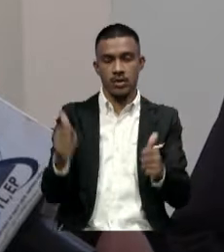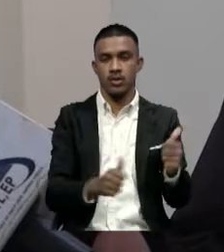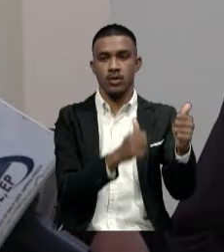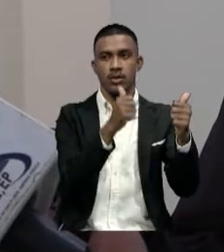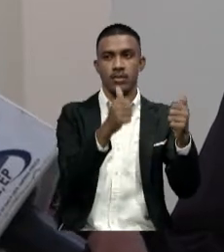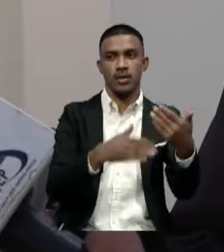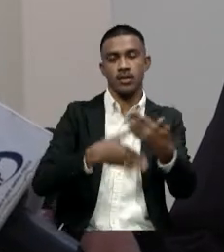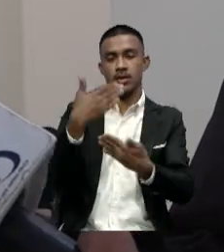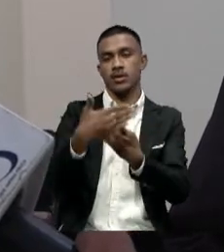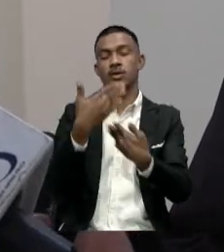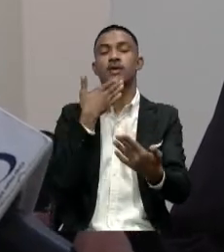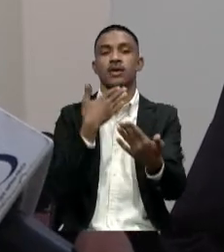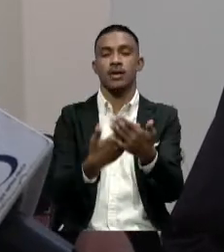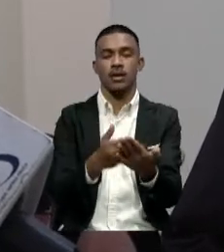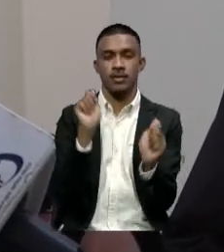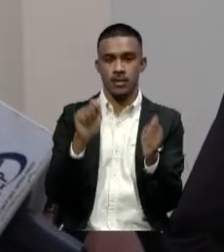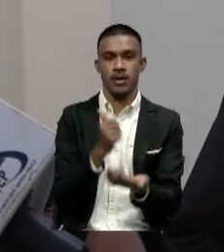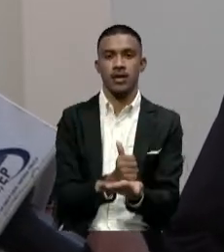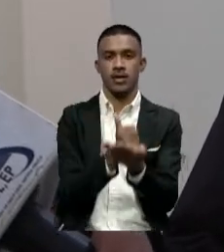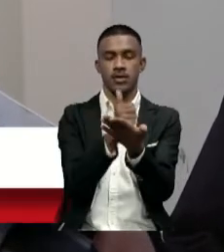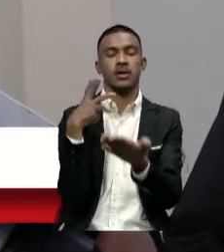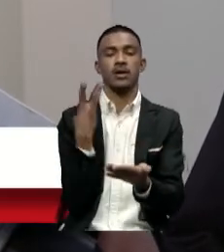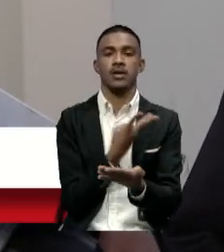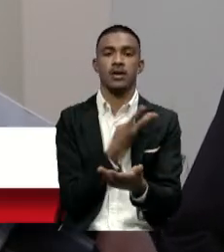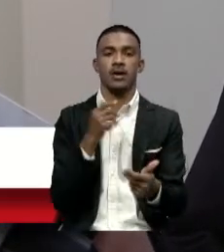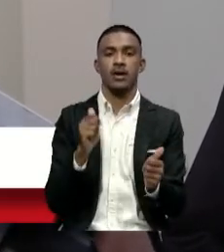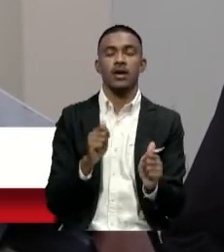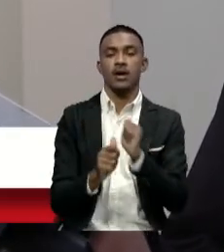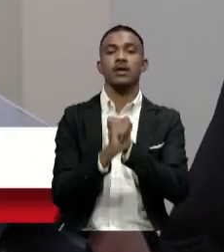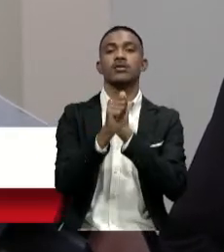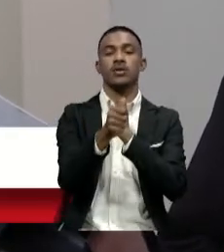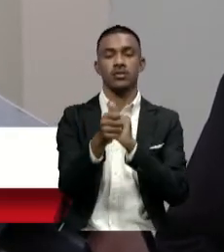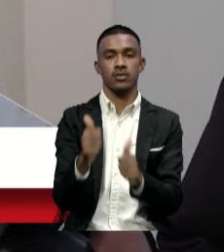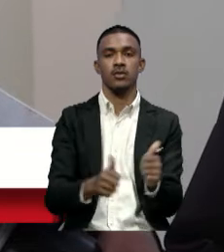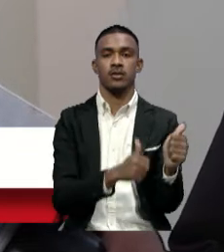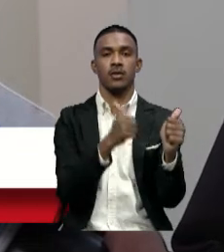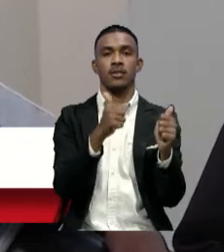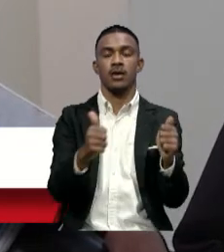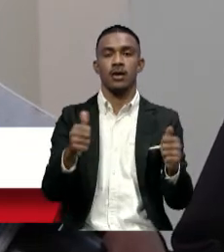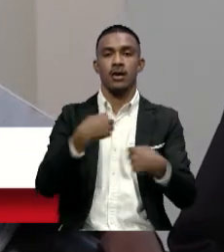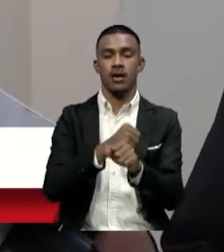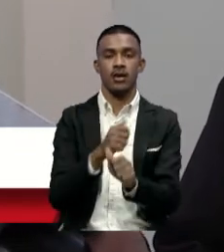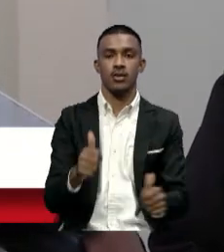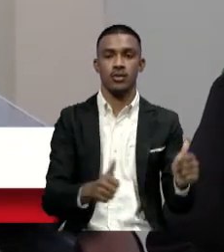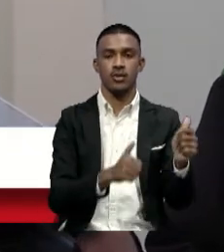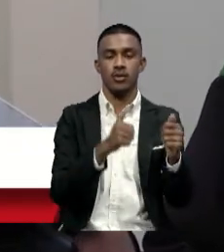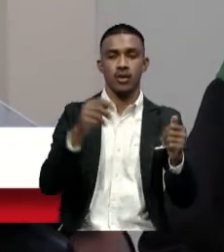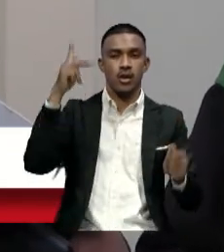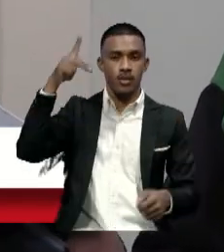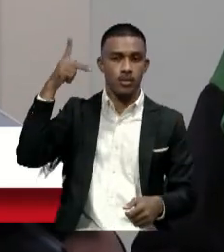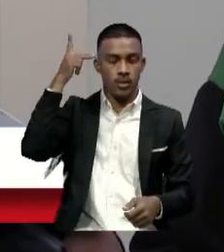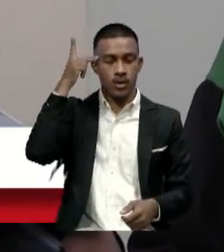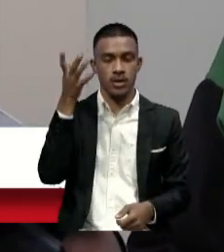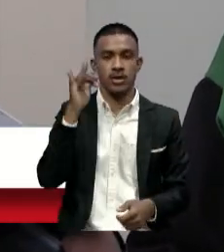dia kira para ajuda itenia ação sira tu irmai realização itenia política sira liga ao setor